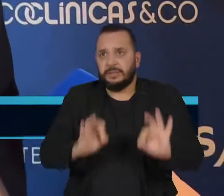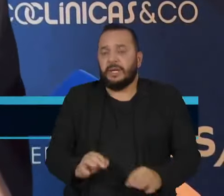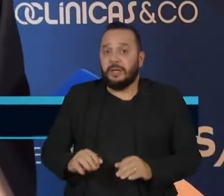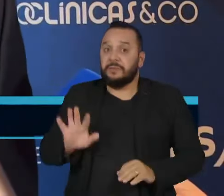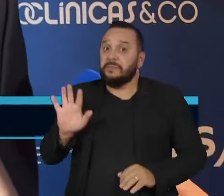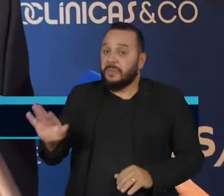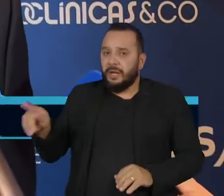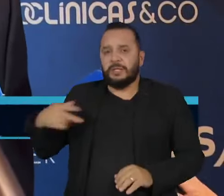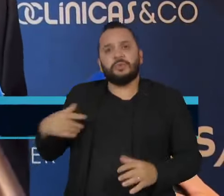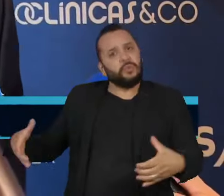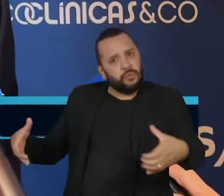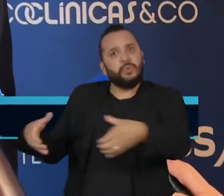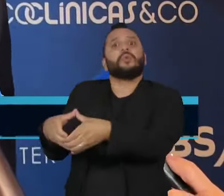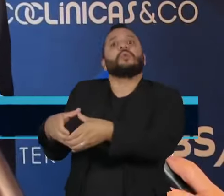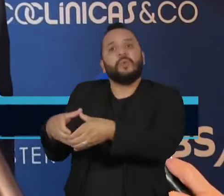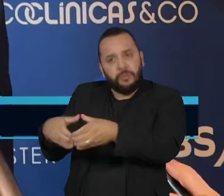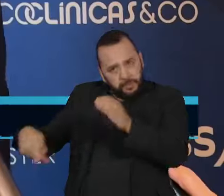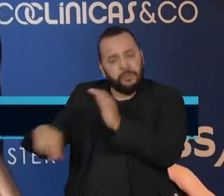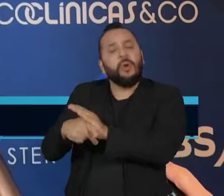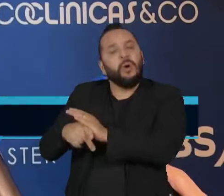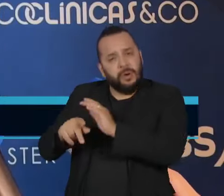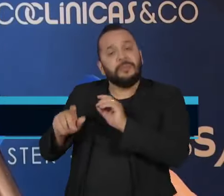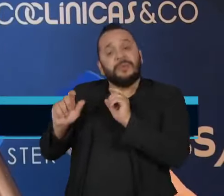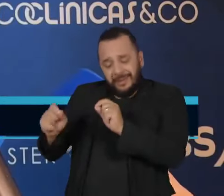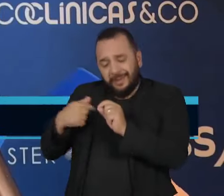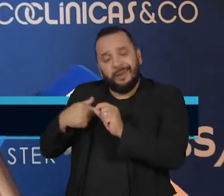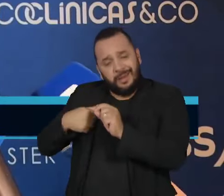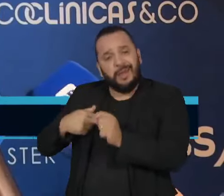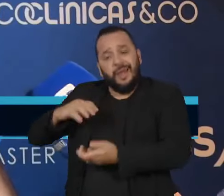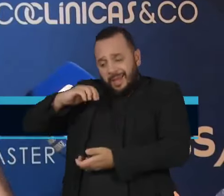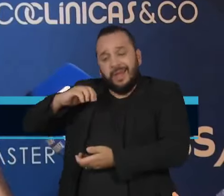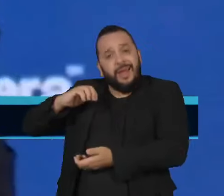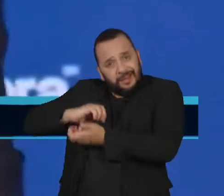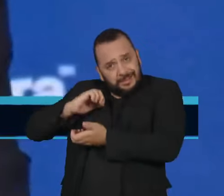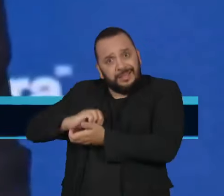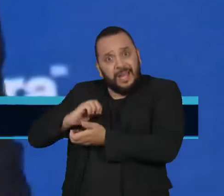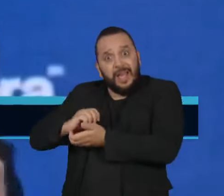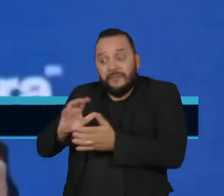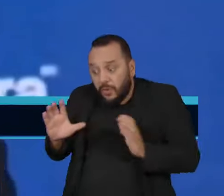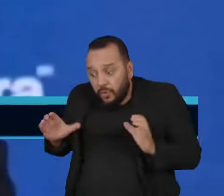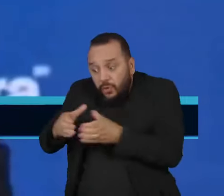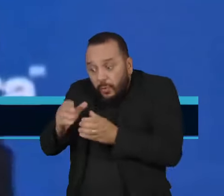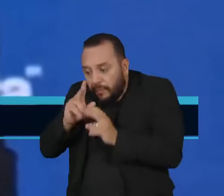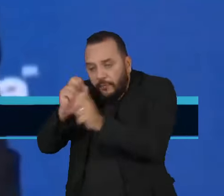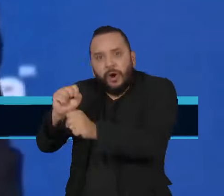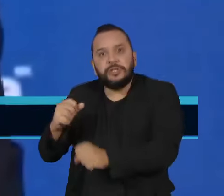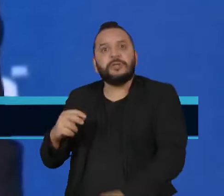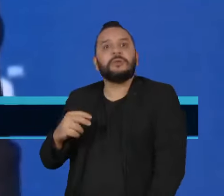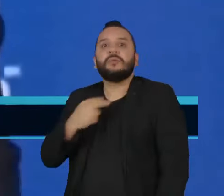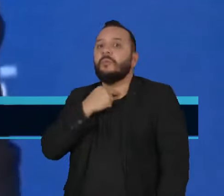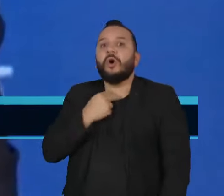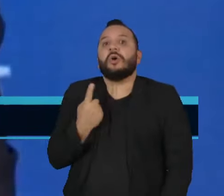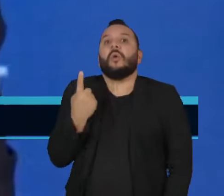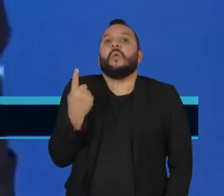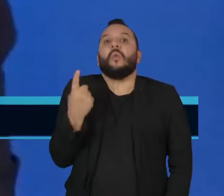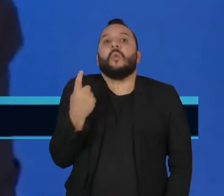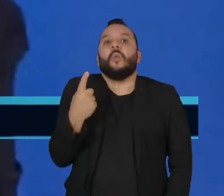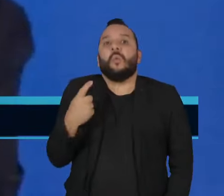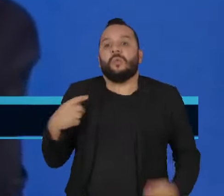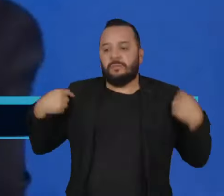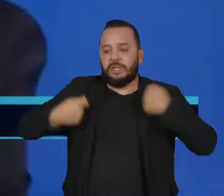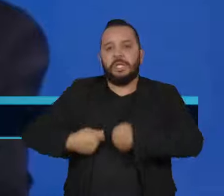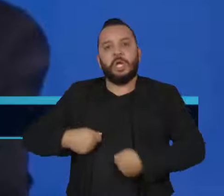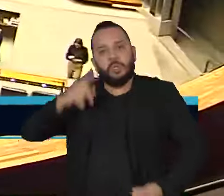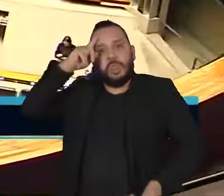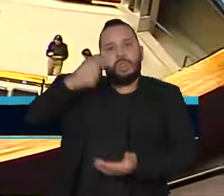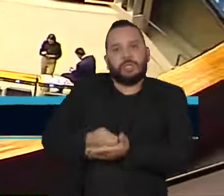Supremo Tribunal Federal está na sua colegialidade e não na sua individualidade. Rodrigo Pacheco explicou que a constitucionalidade de